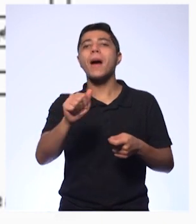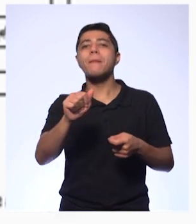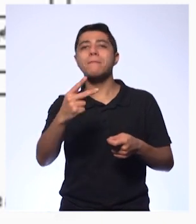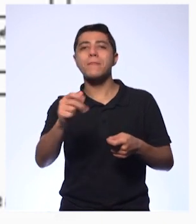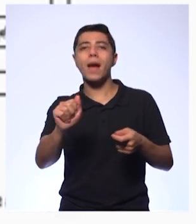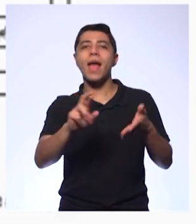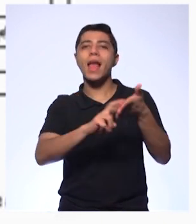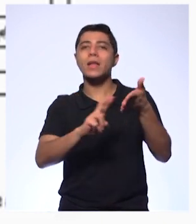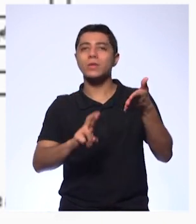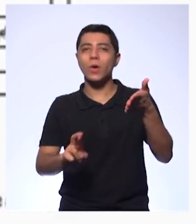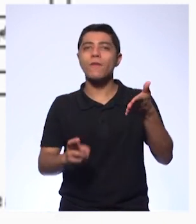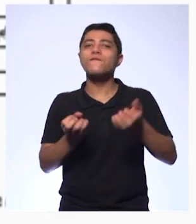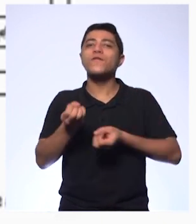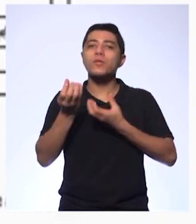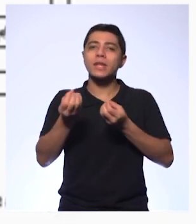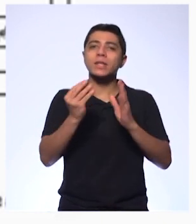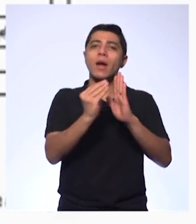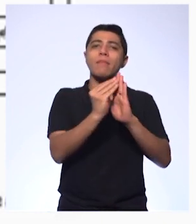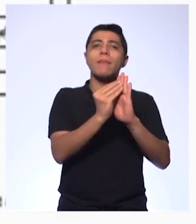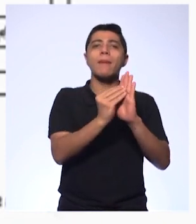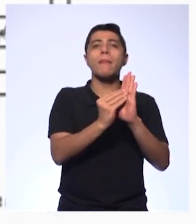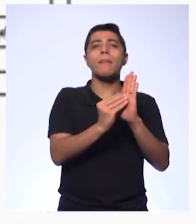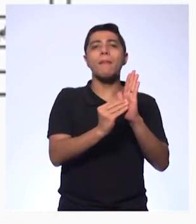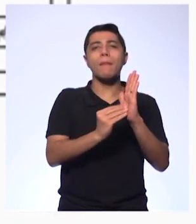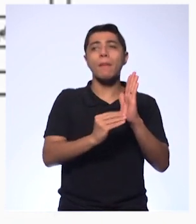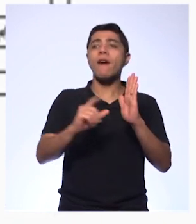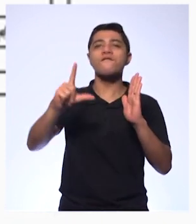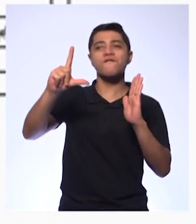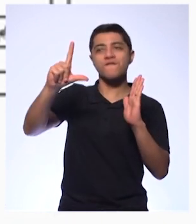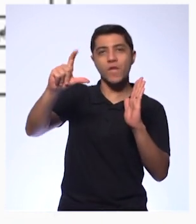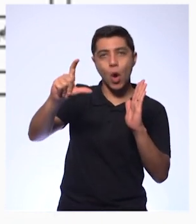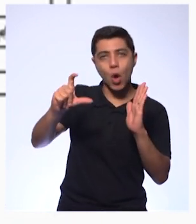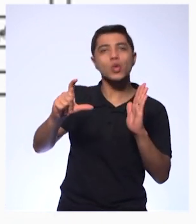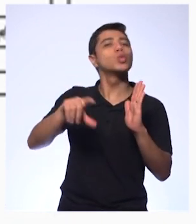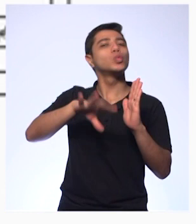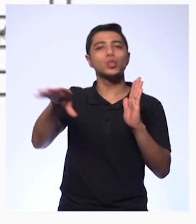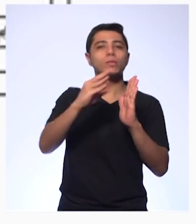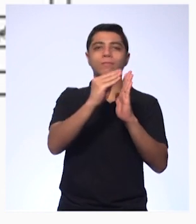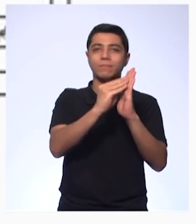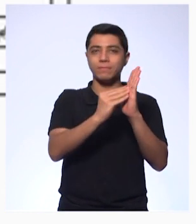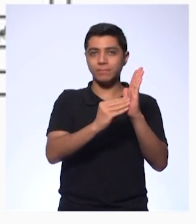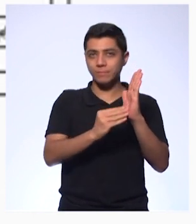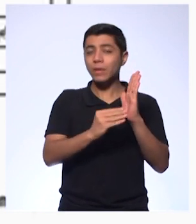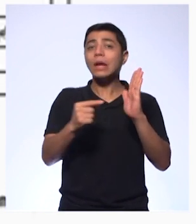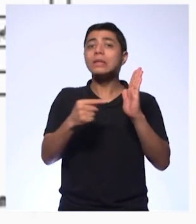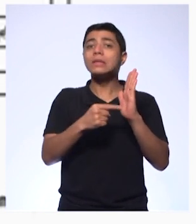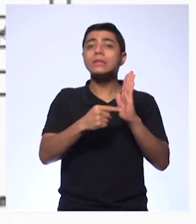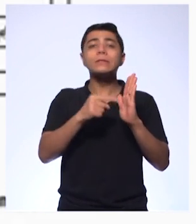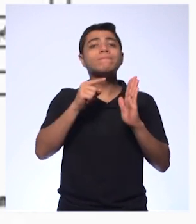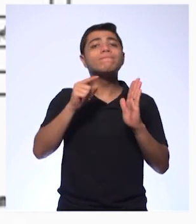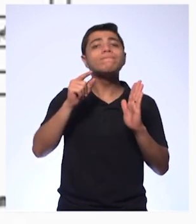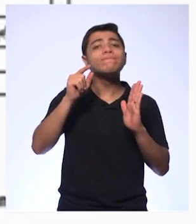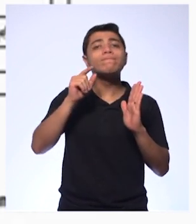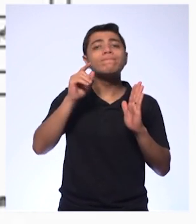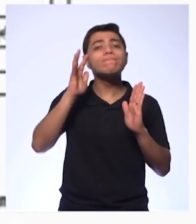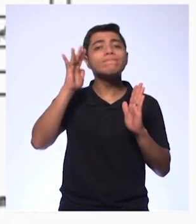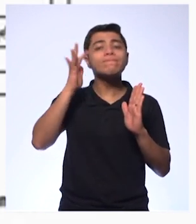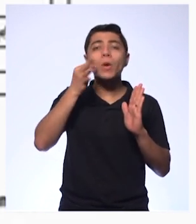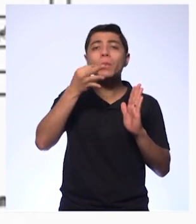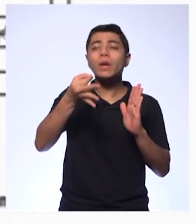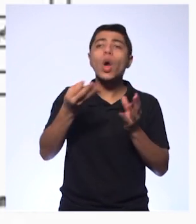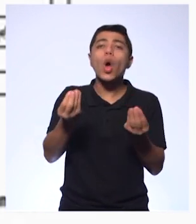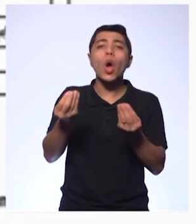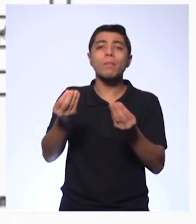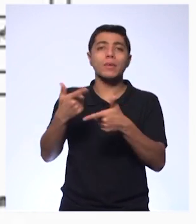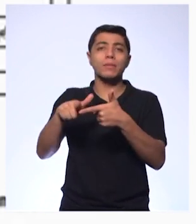descrevendo as características observadas nos diversos setores que a compõem, indicando medidas para a redução do risco, como, por exemplo, a realização de